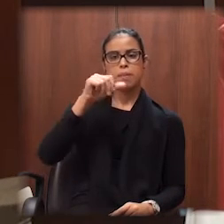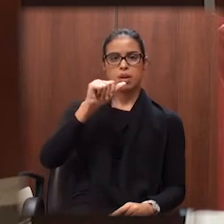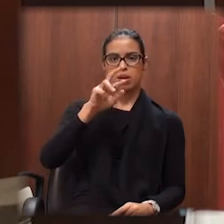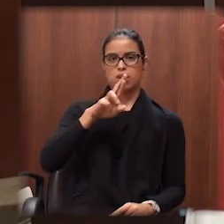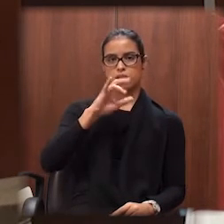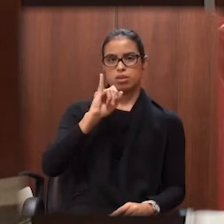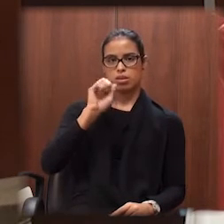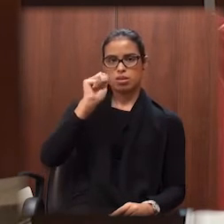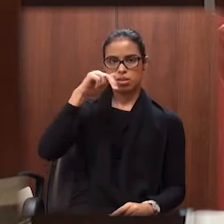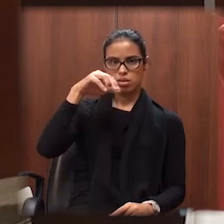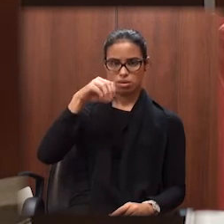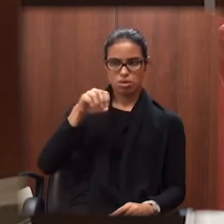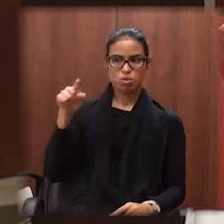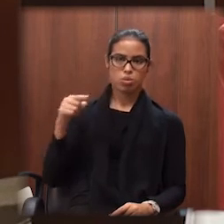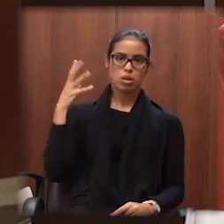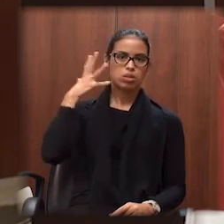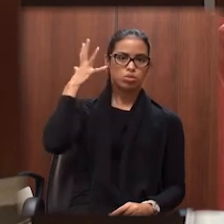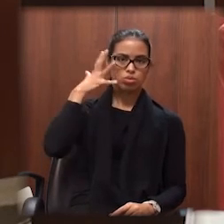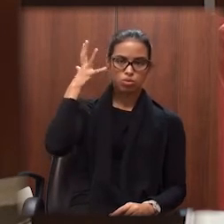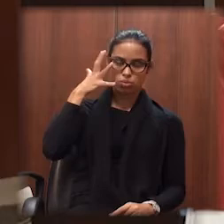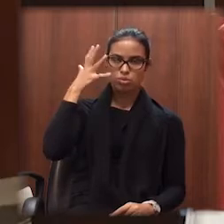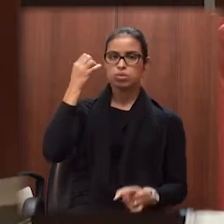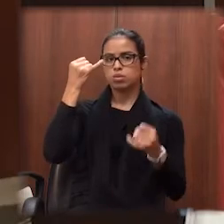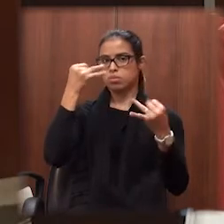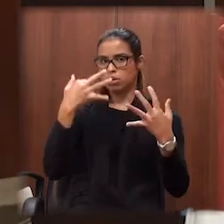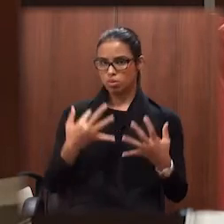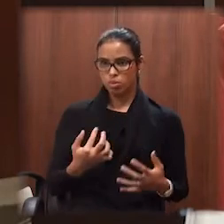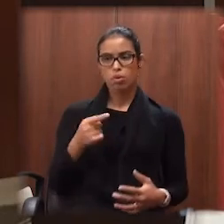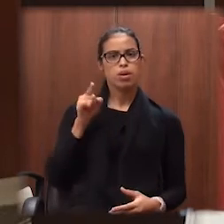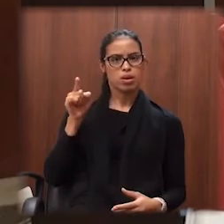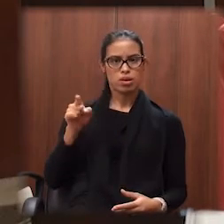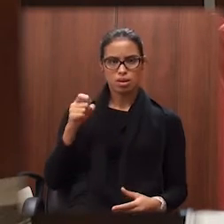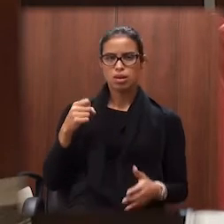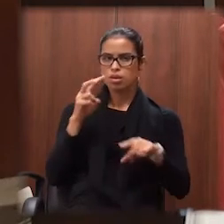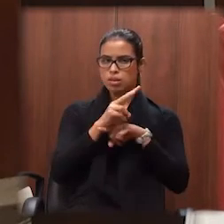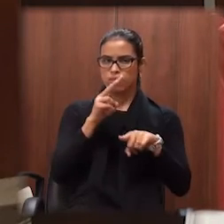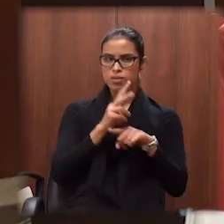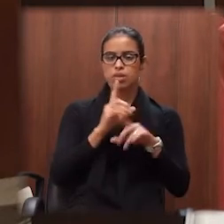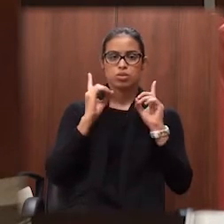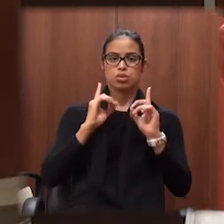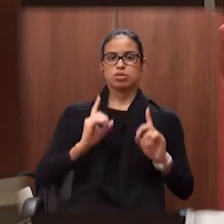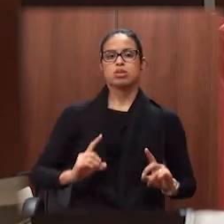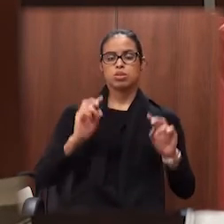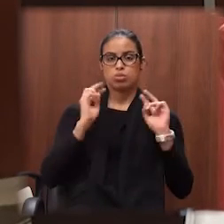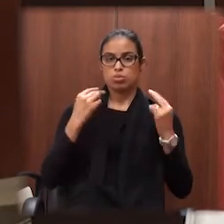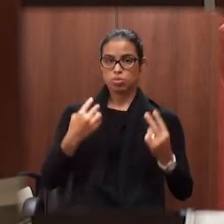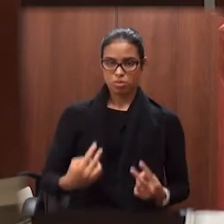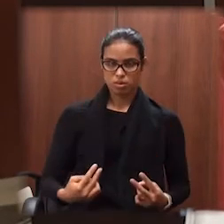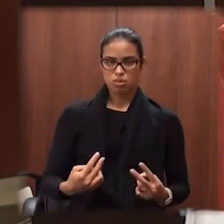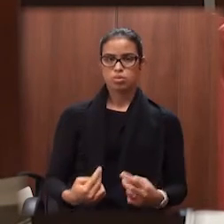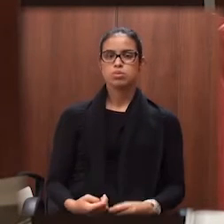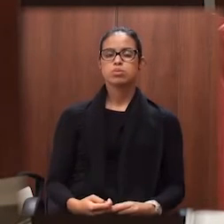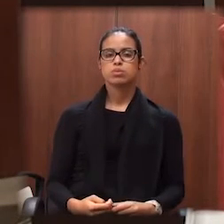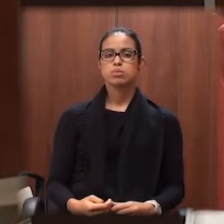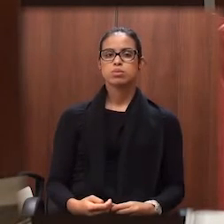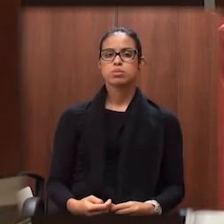Mariano, que um combatente de direitos humanos há muito tempo, e